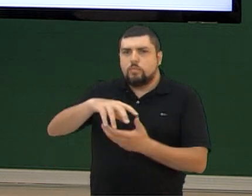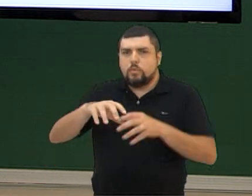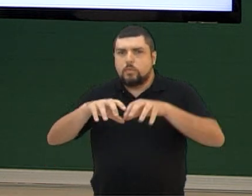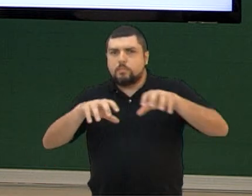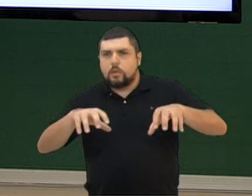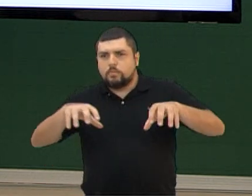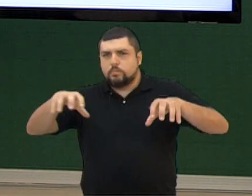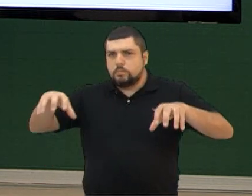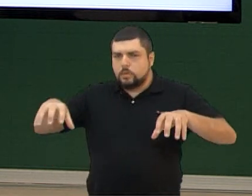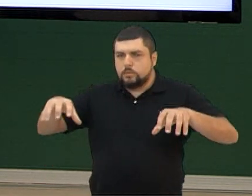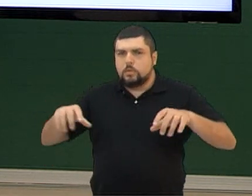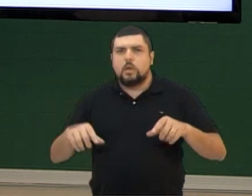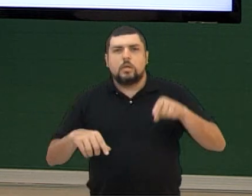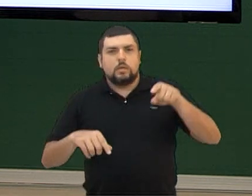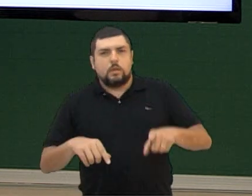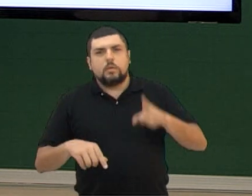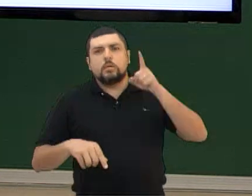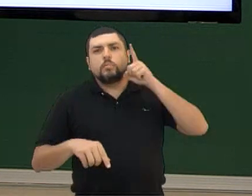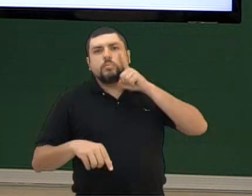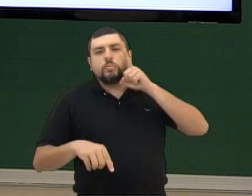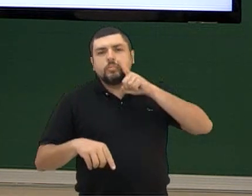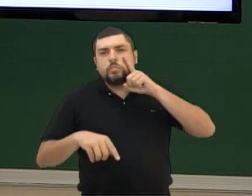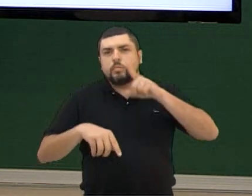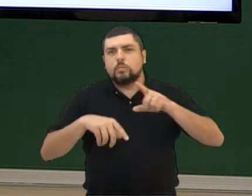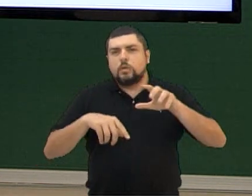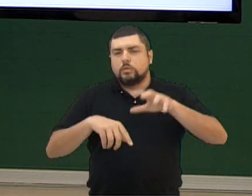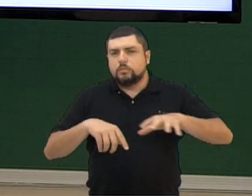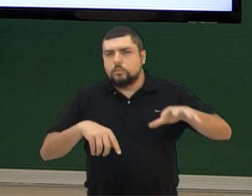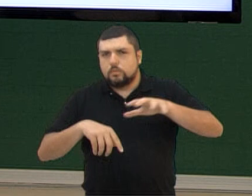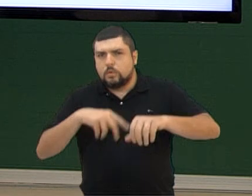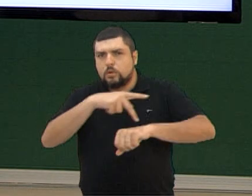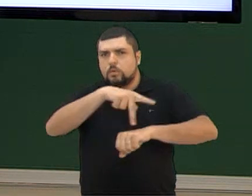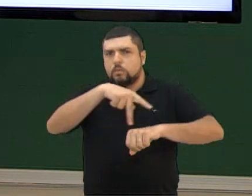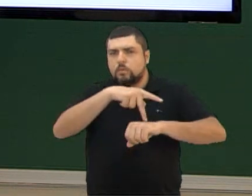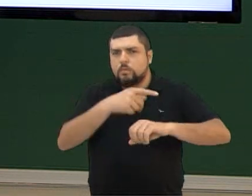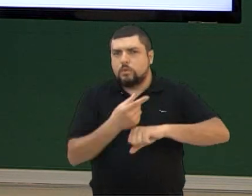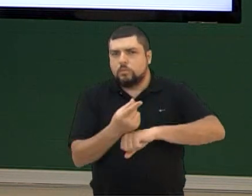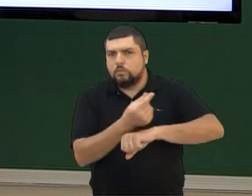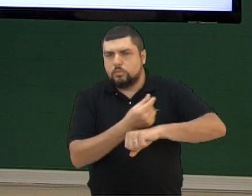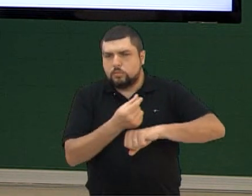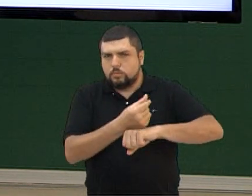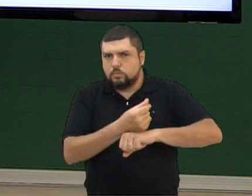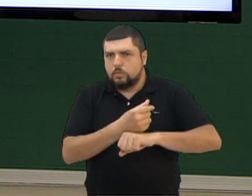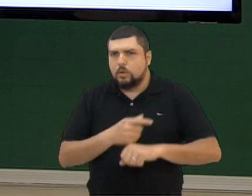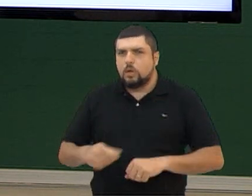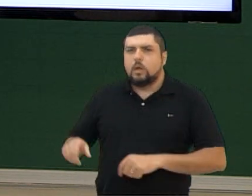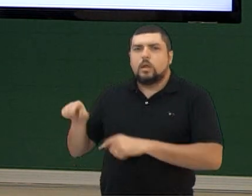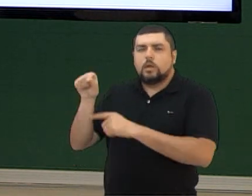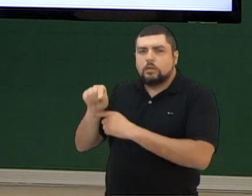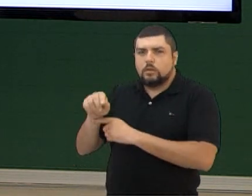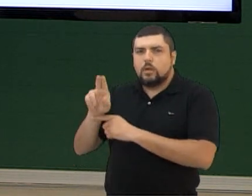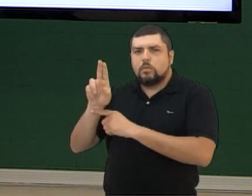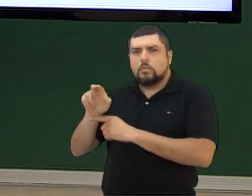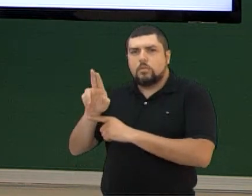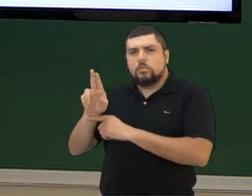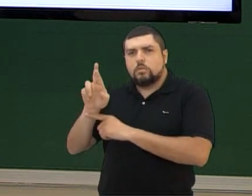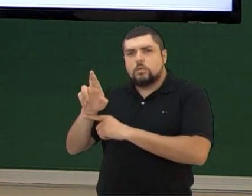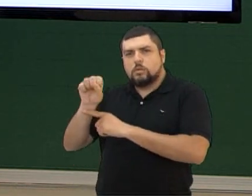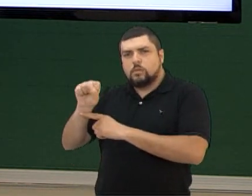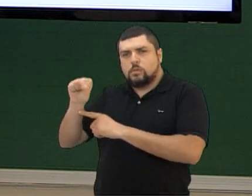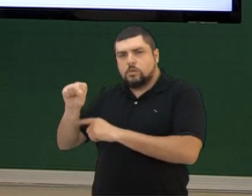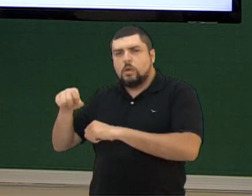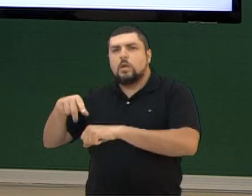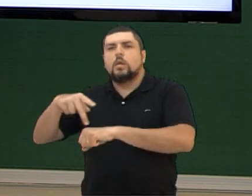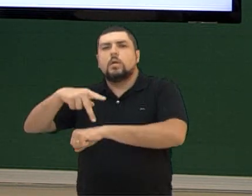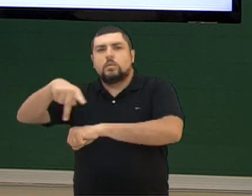De um lado, os Estados Unidos e os países capitalistas, de outro lado, a União Soviética e os países socialistas. Quase